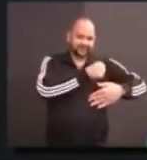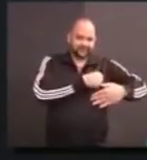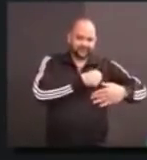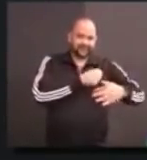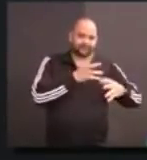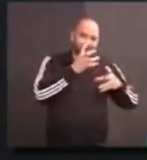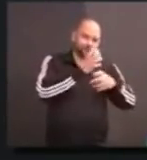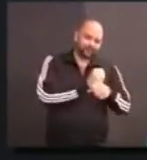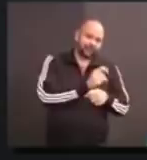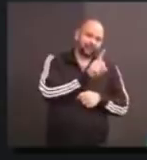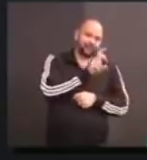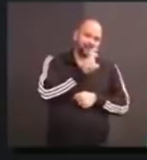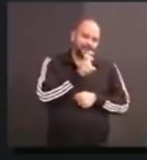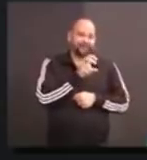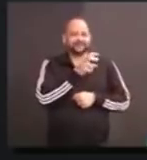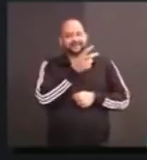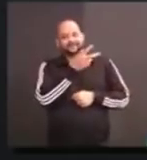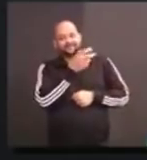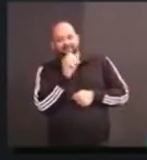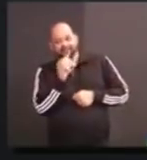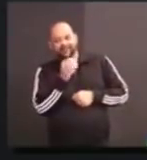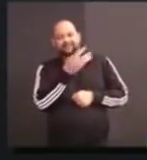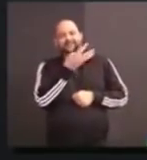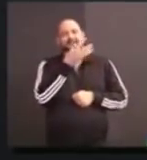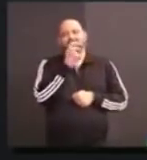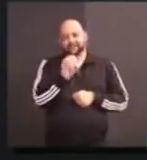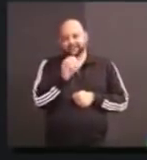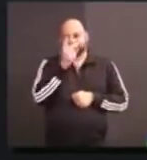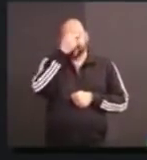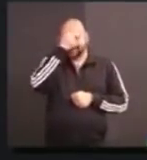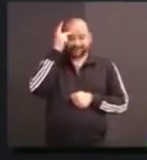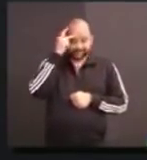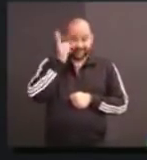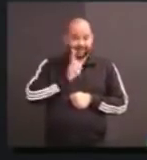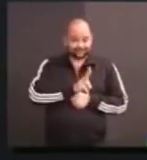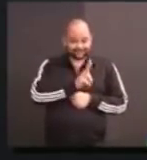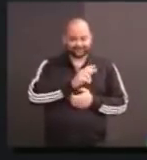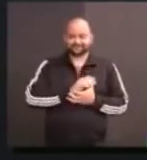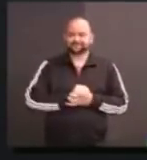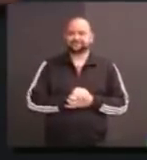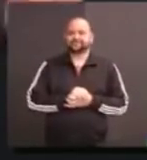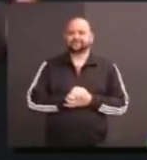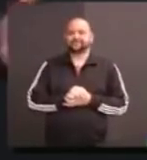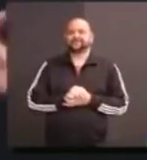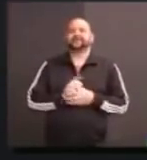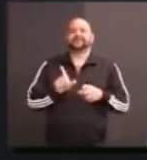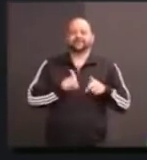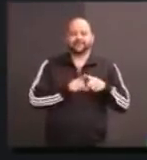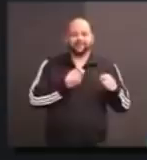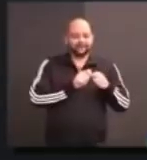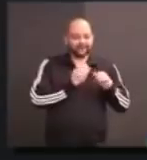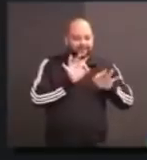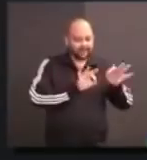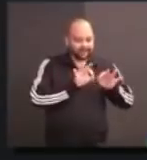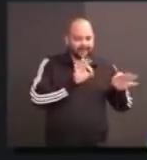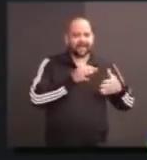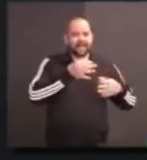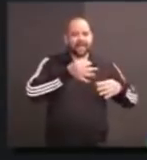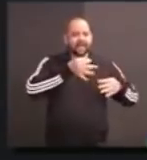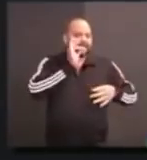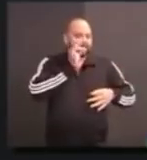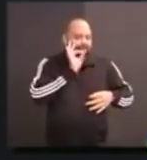15, 20, 30 pessoas, coar café de meia e meia